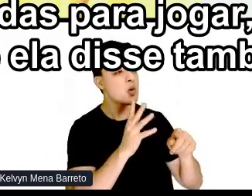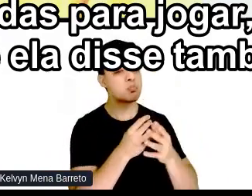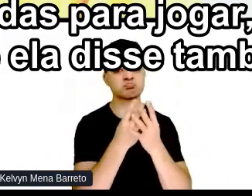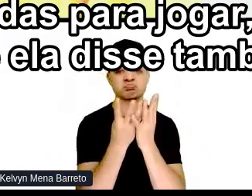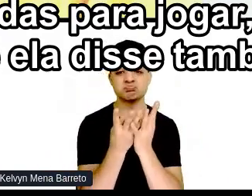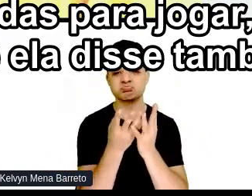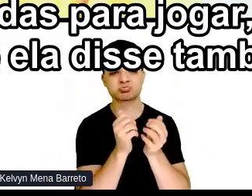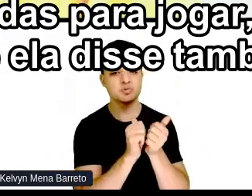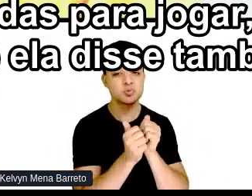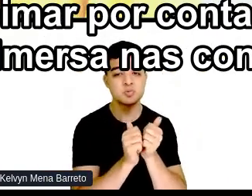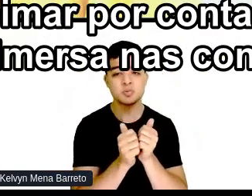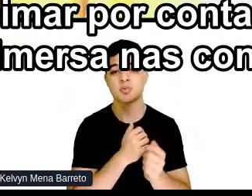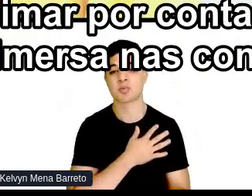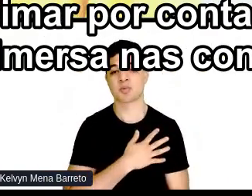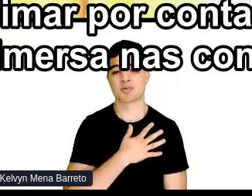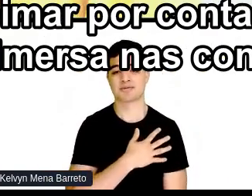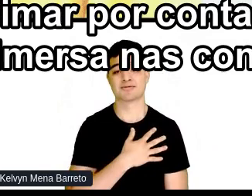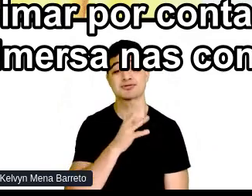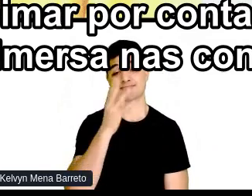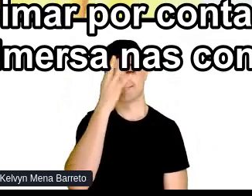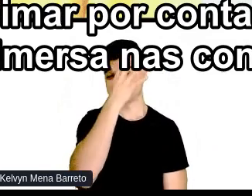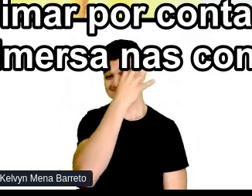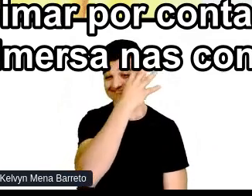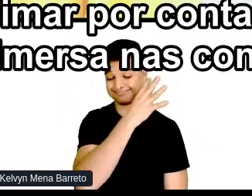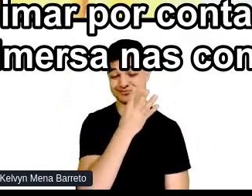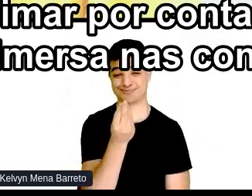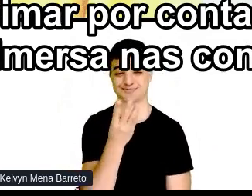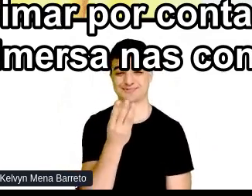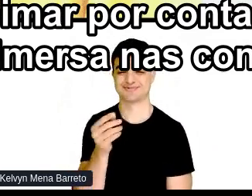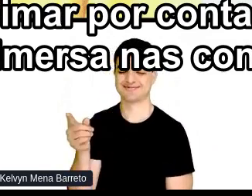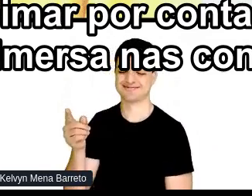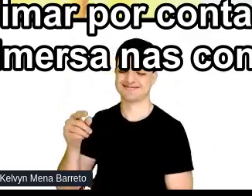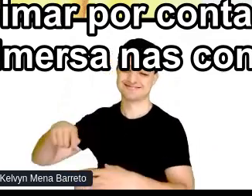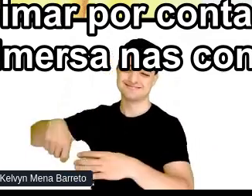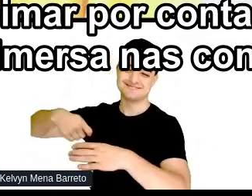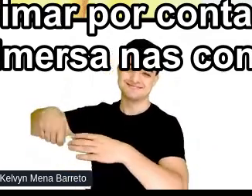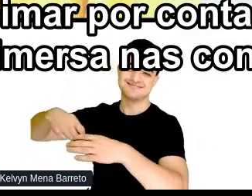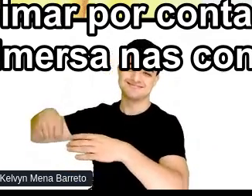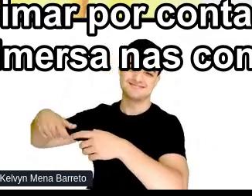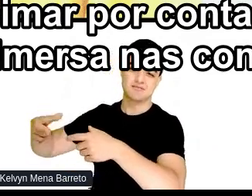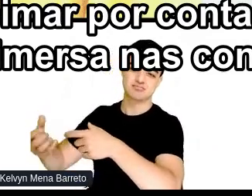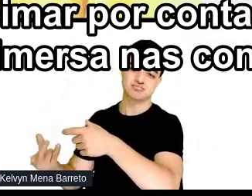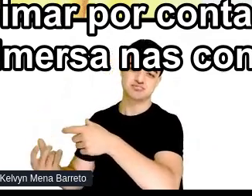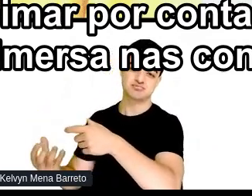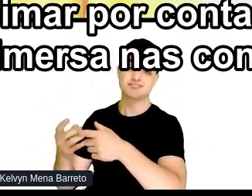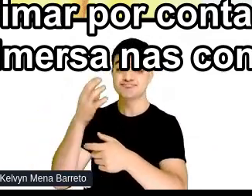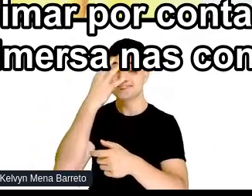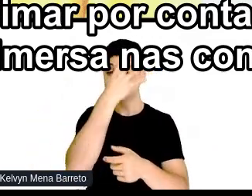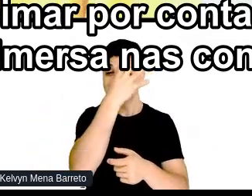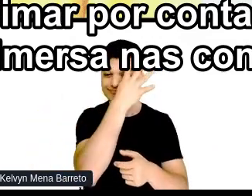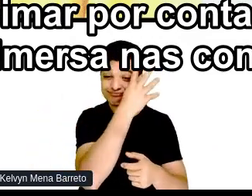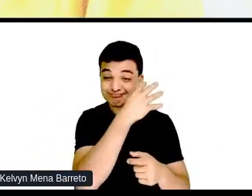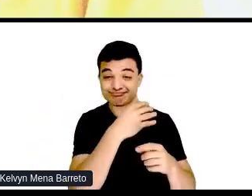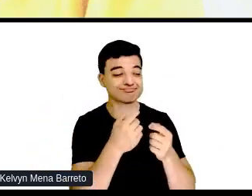A gente tem também a questão de aproximar quem está longe. Então, para 35% dos idosos que a gente